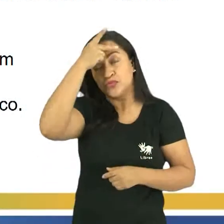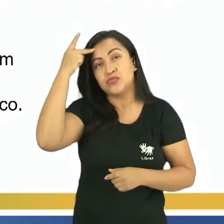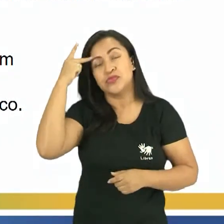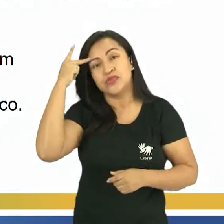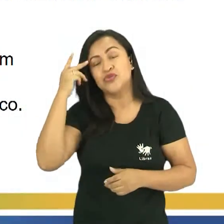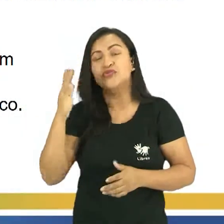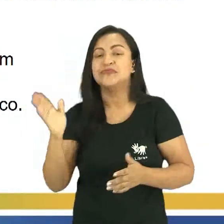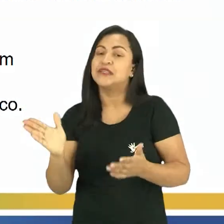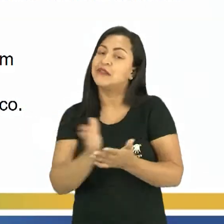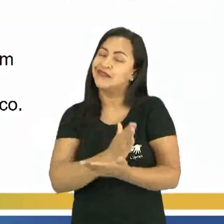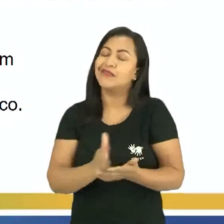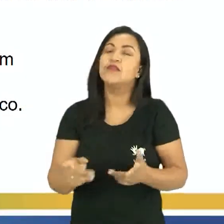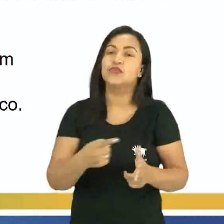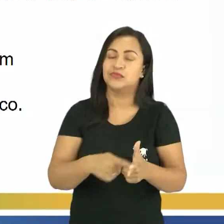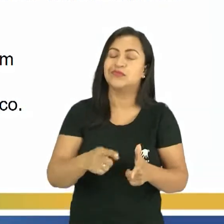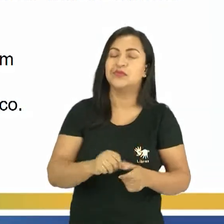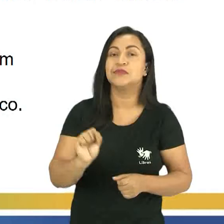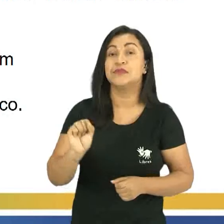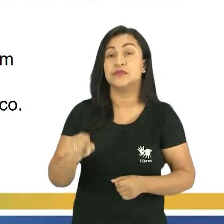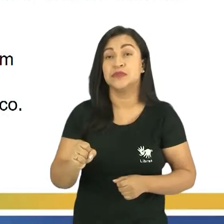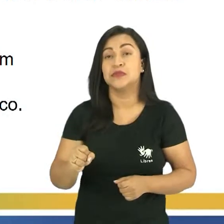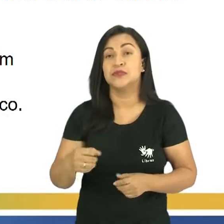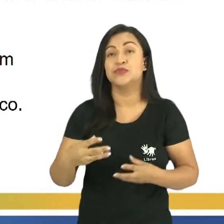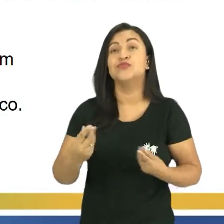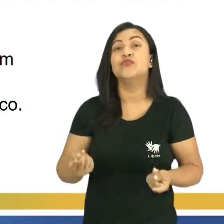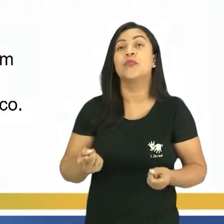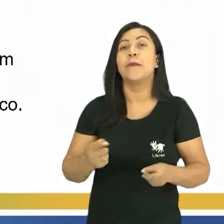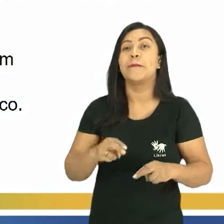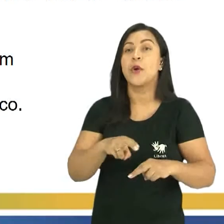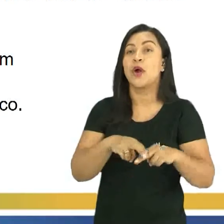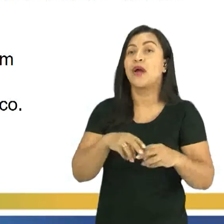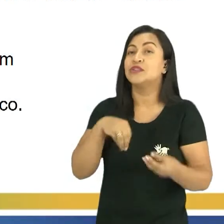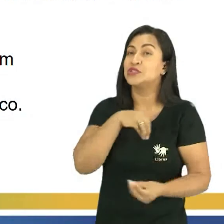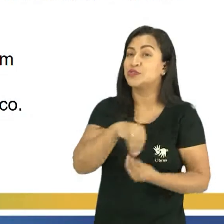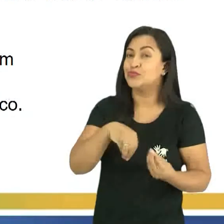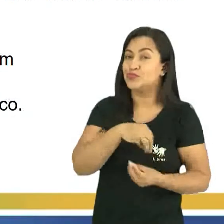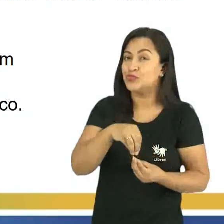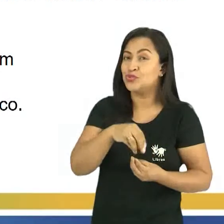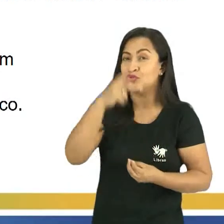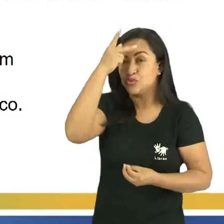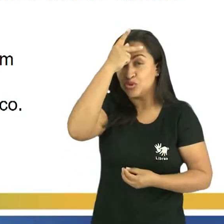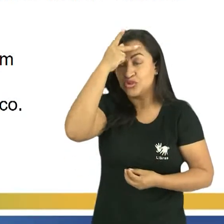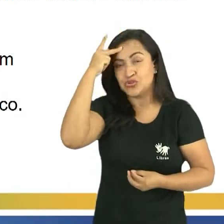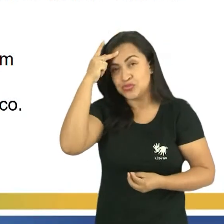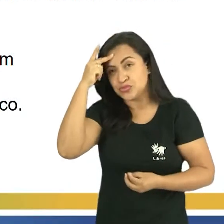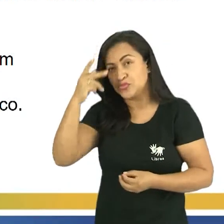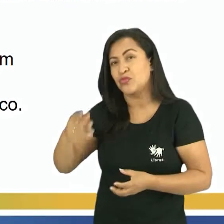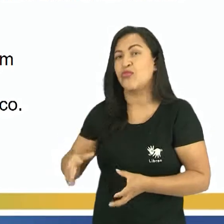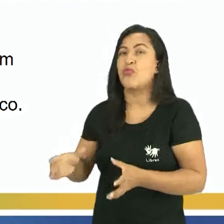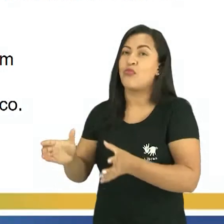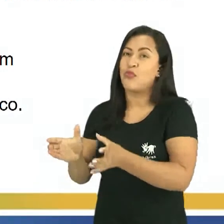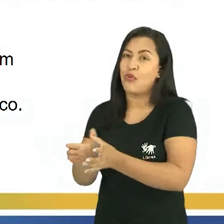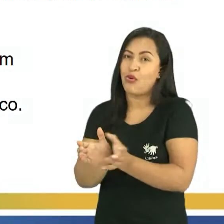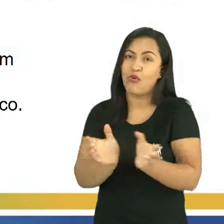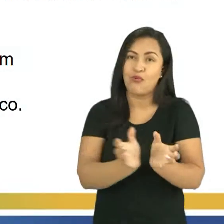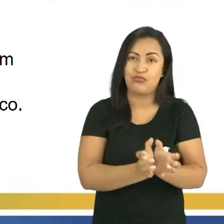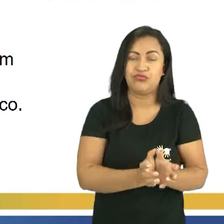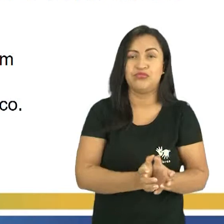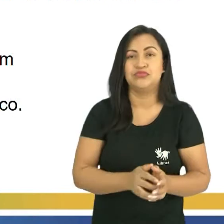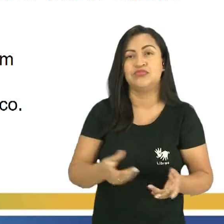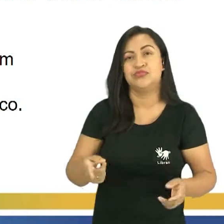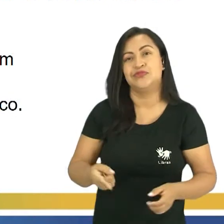alguns problemas devido também a essas mistura de povos, tá? Essas miscigenações, tá? Essas